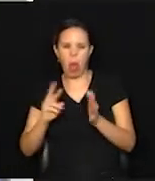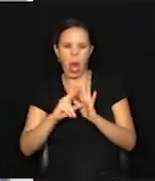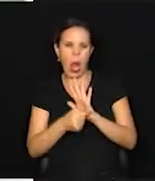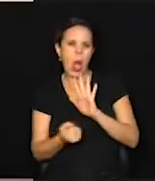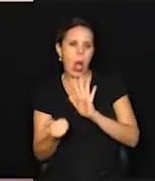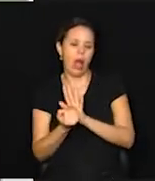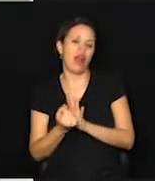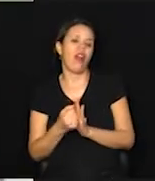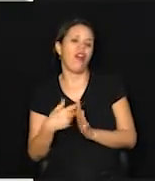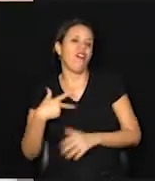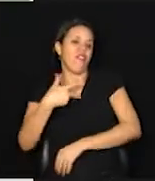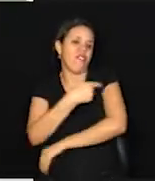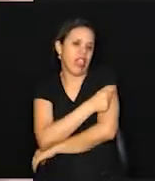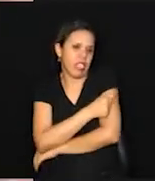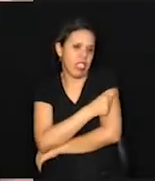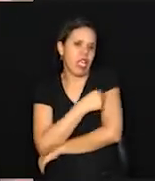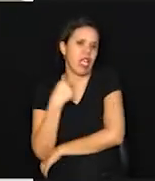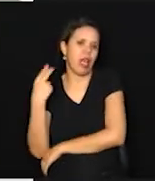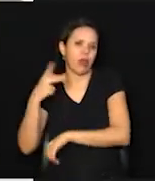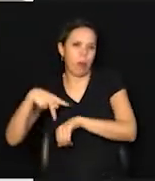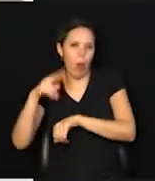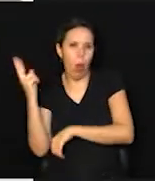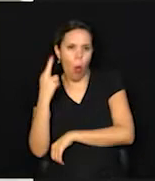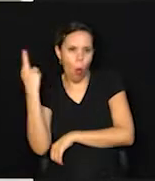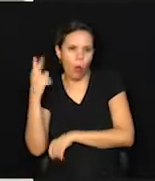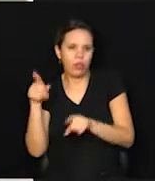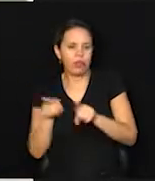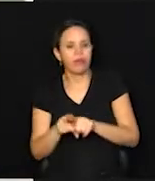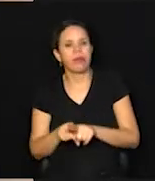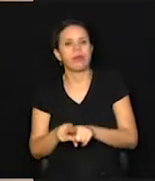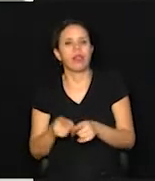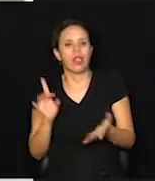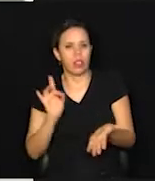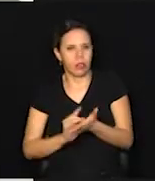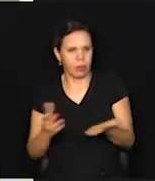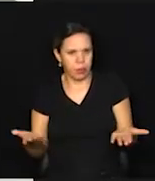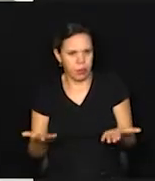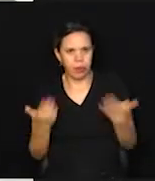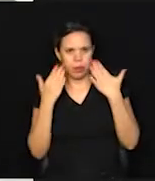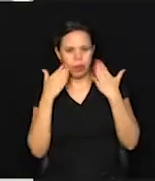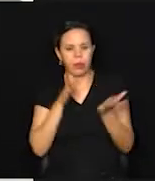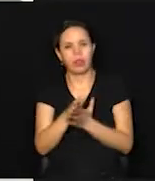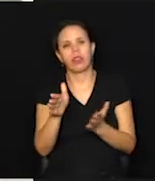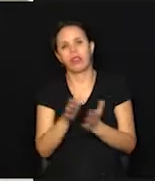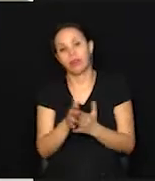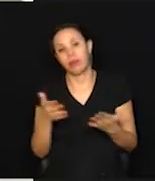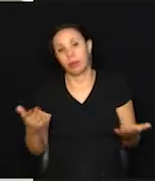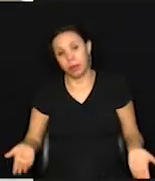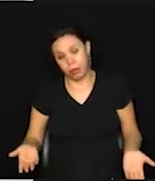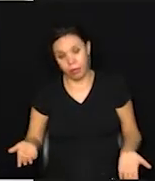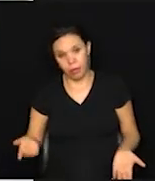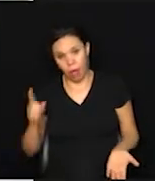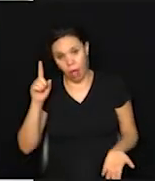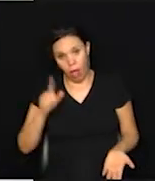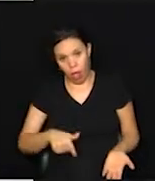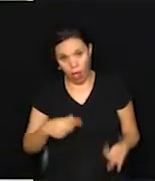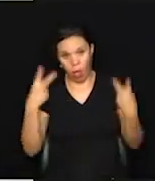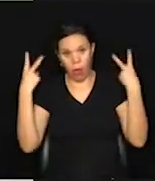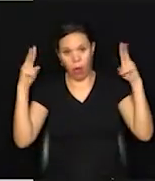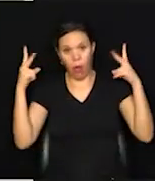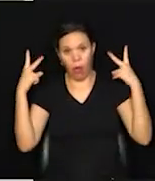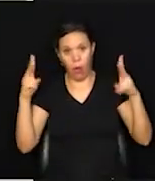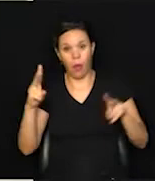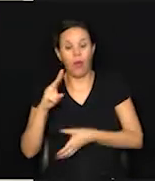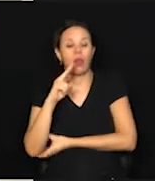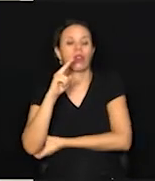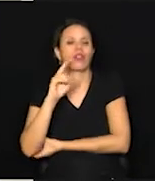russa, a Sputnik, já tem um corpo de evidência sendo consolidado nesse sentido também, publicação no Lancet e tudo mais. Então é uma grande vitória e